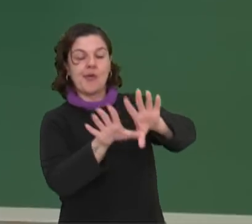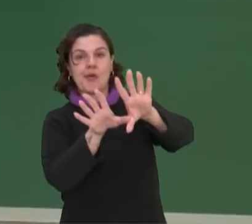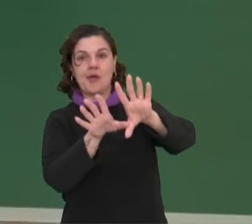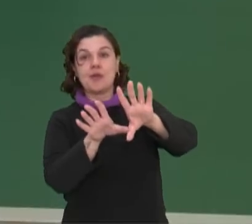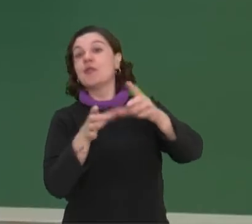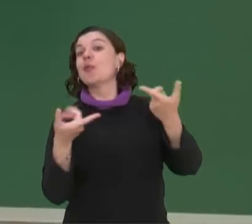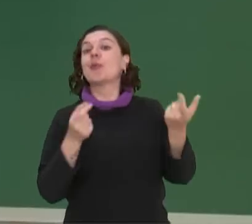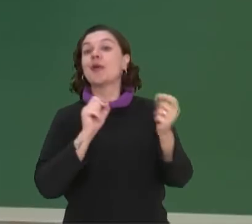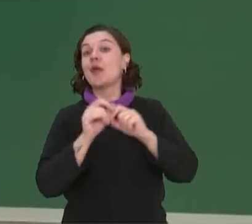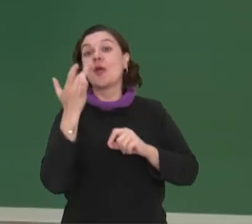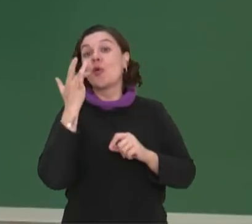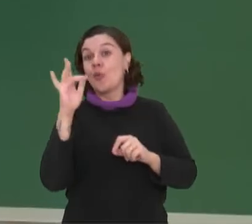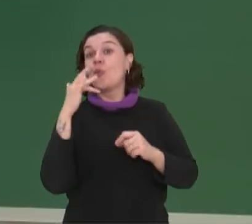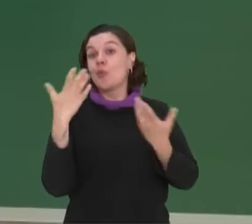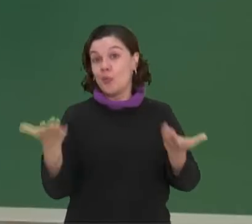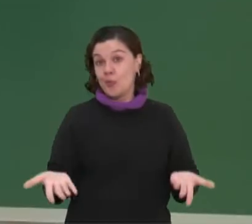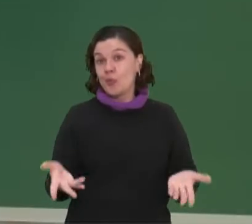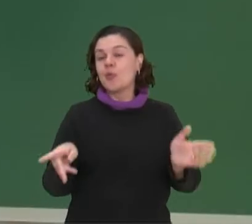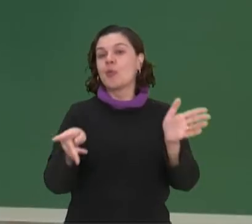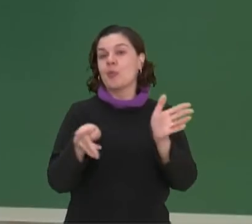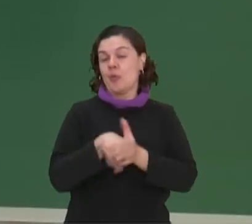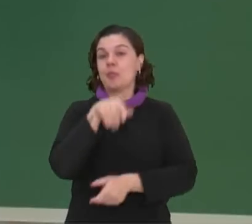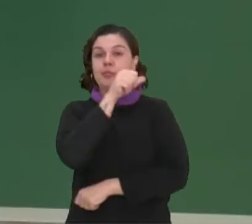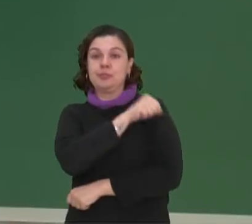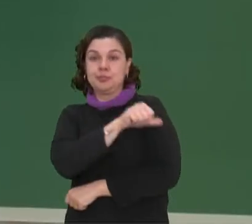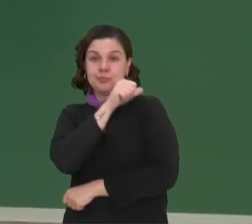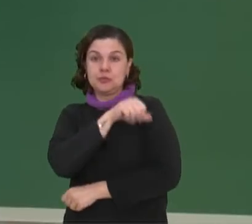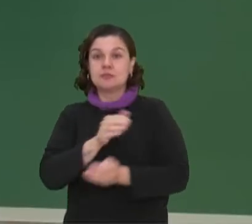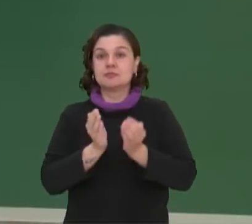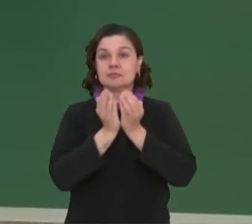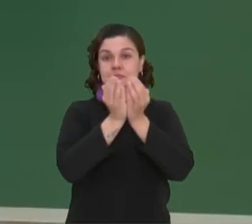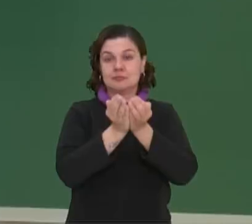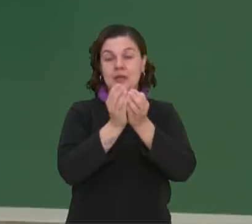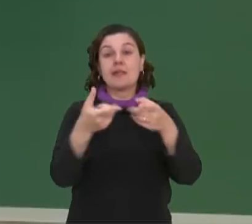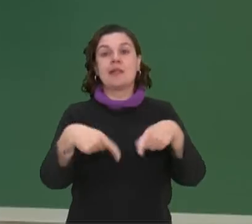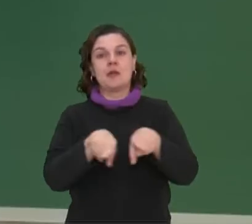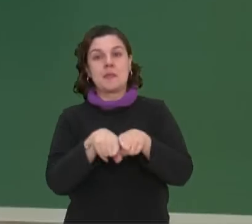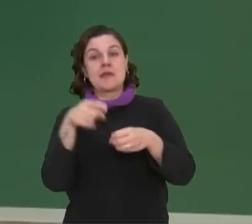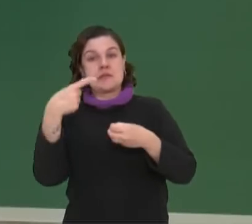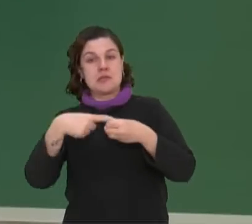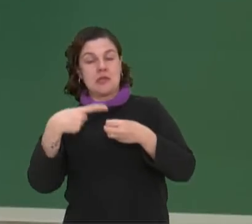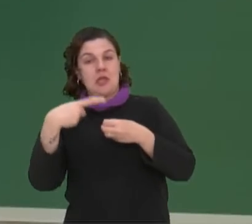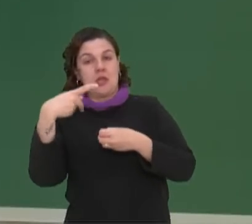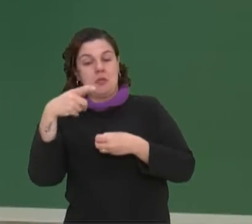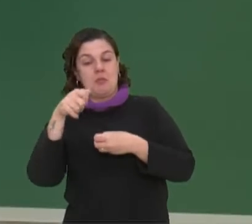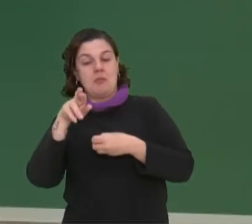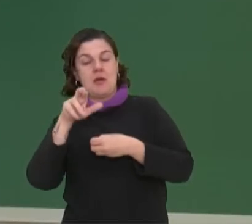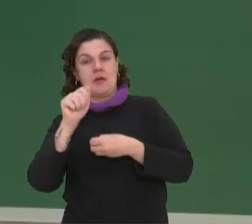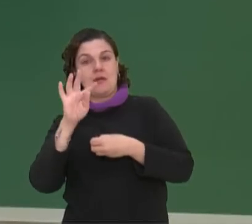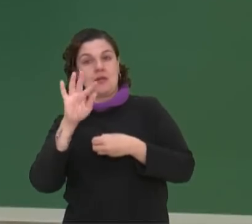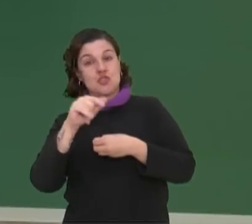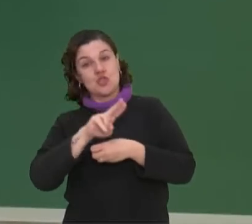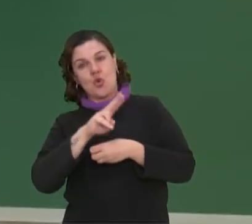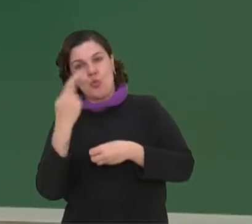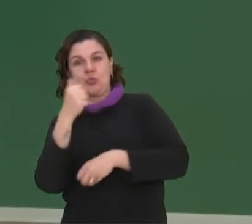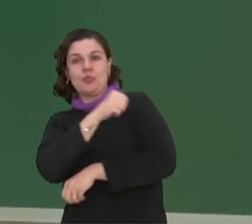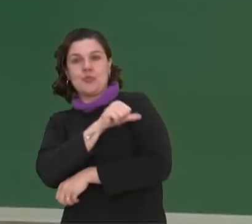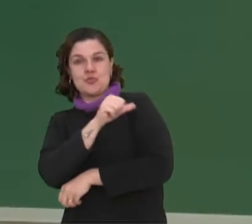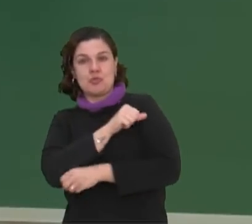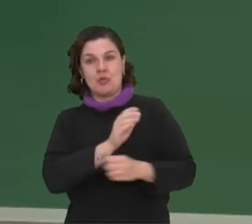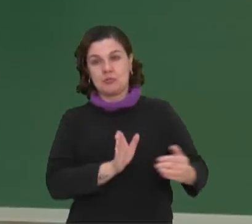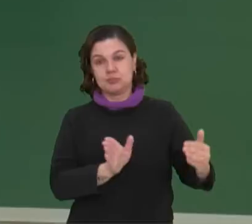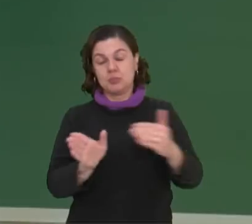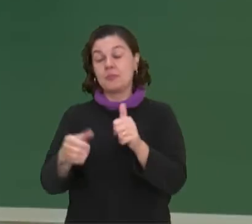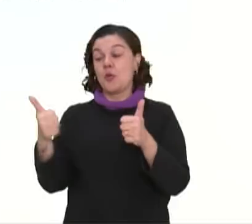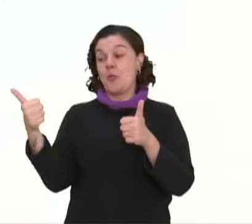ouro das Minas para o porto do Rio de Janeiro, para os portos de Paraty e do Rio de Janeiro. São 2 caminhos aí. O